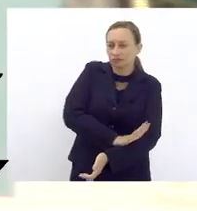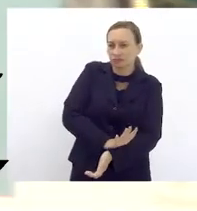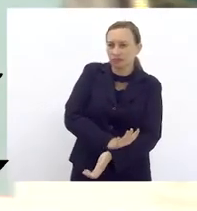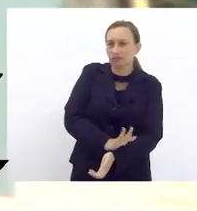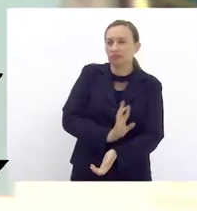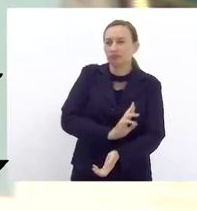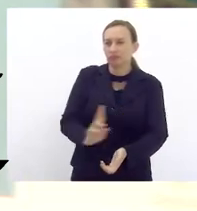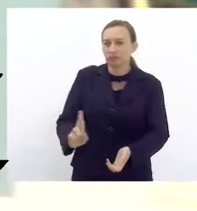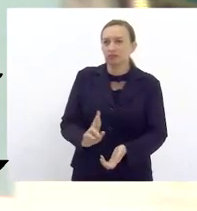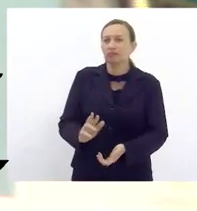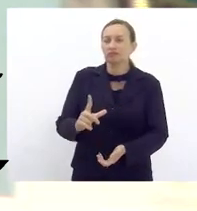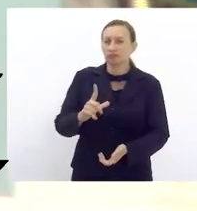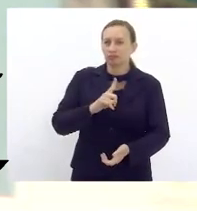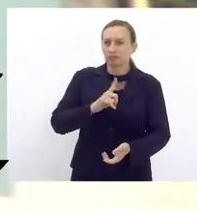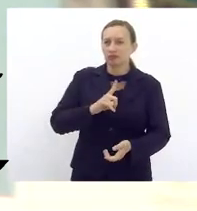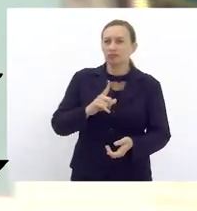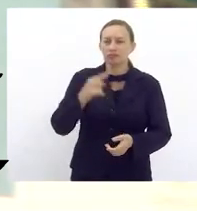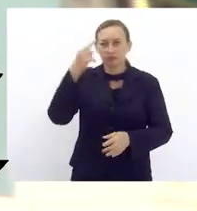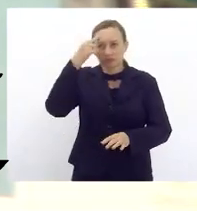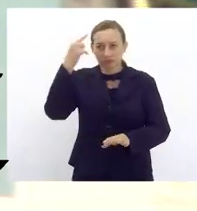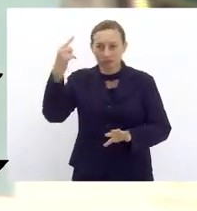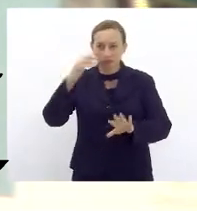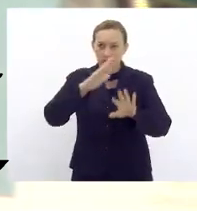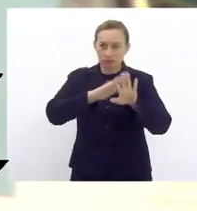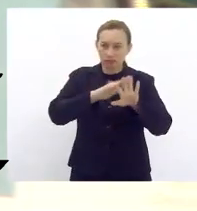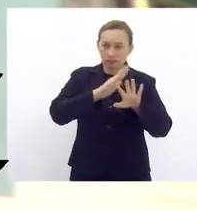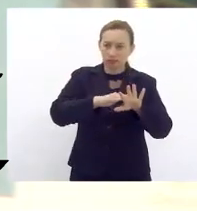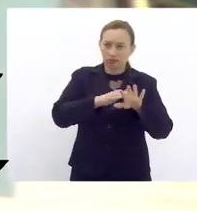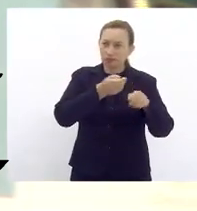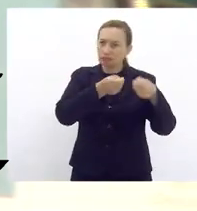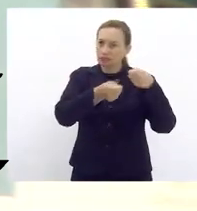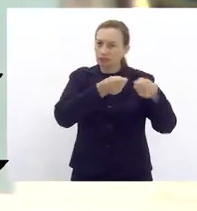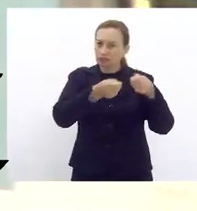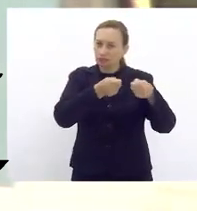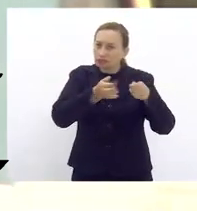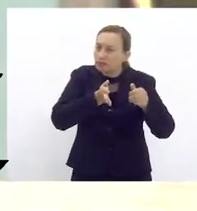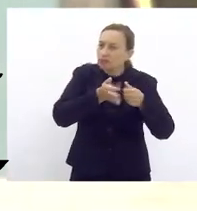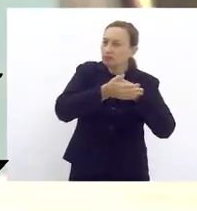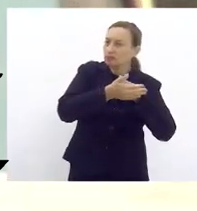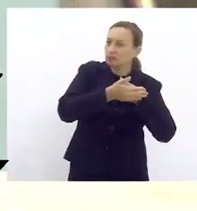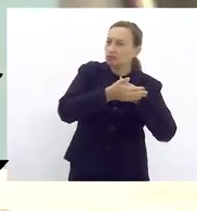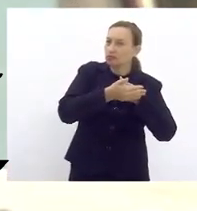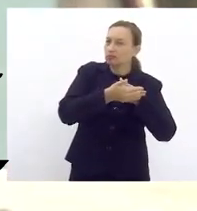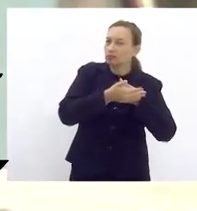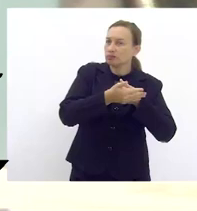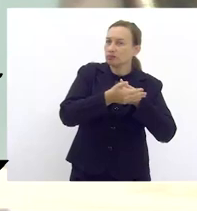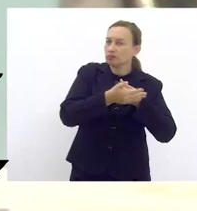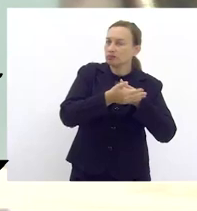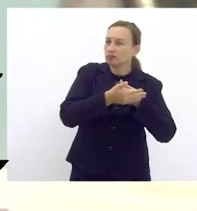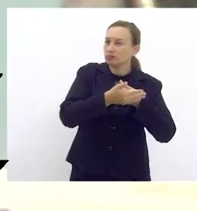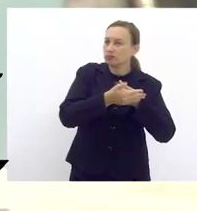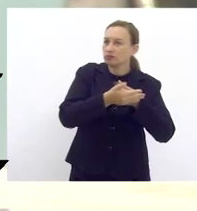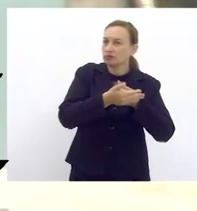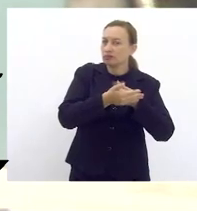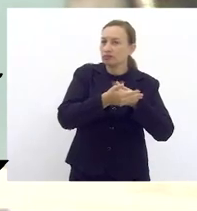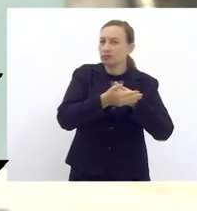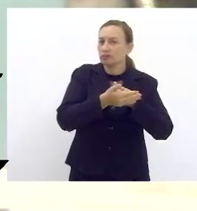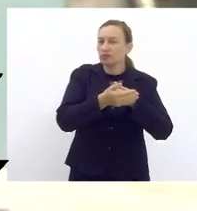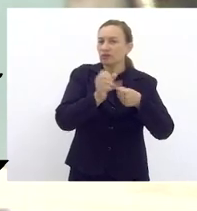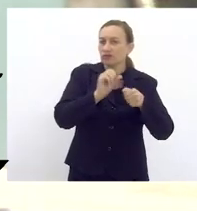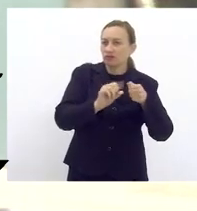uma ideologia dominante que se mascara né que joga negros contra negros